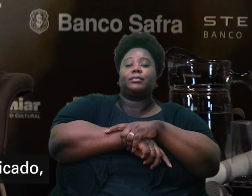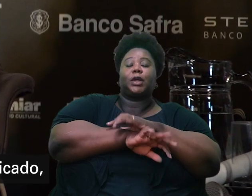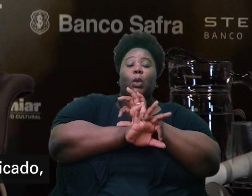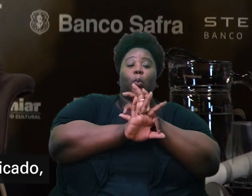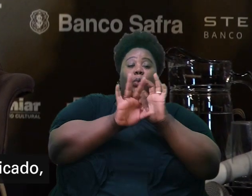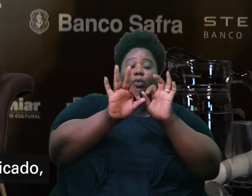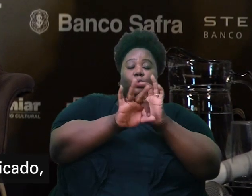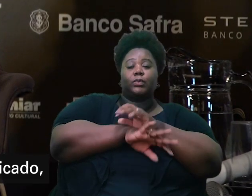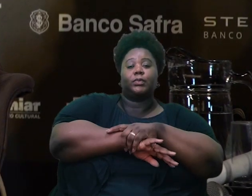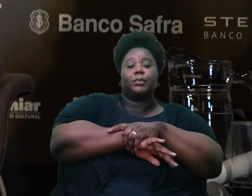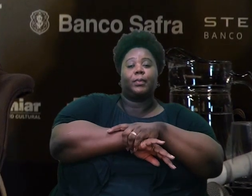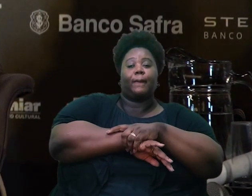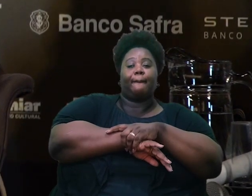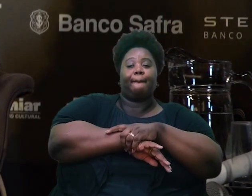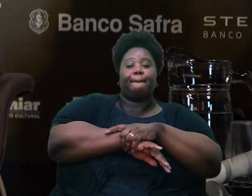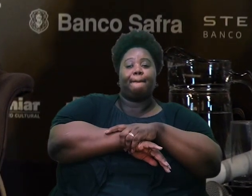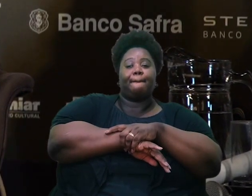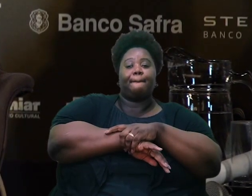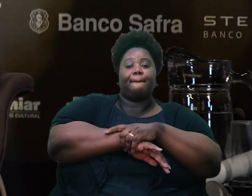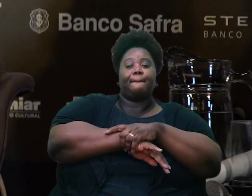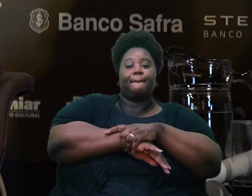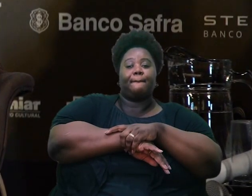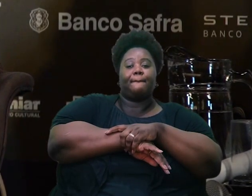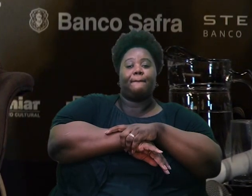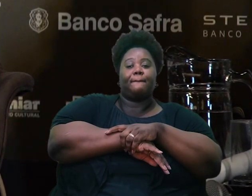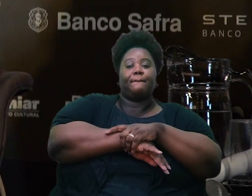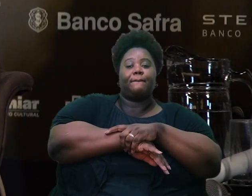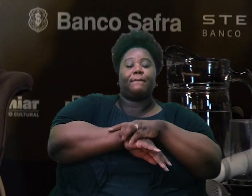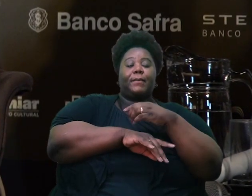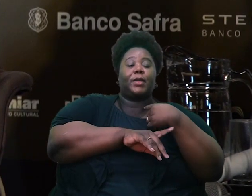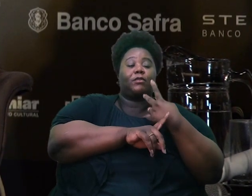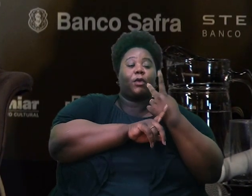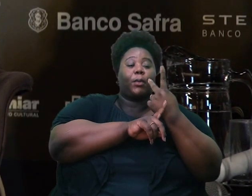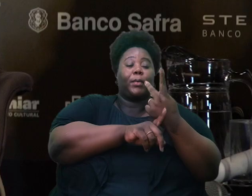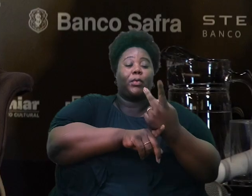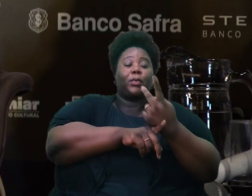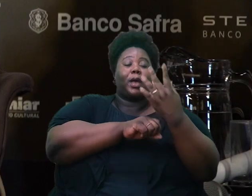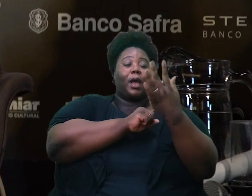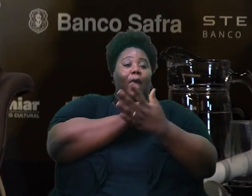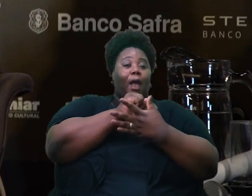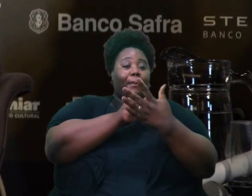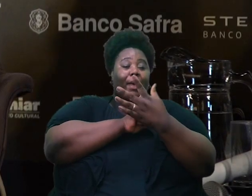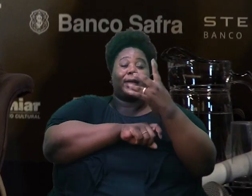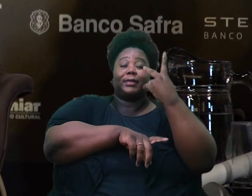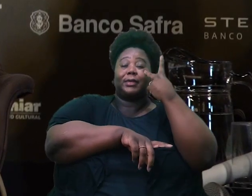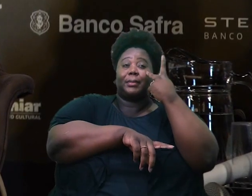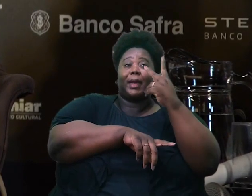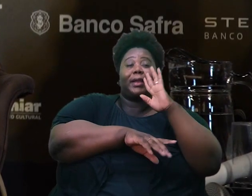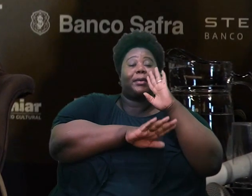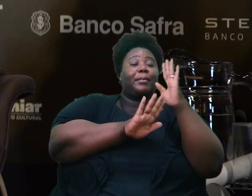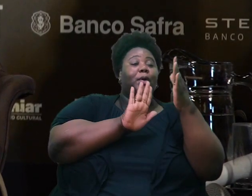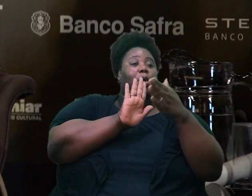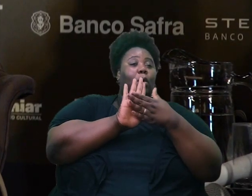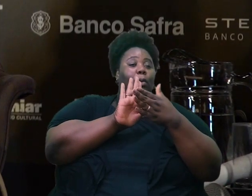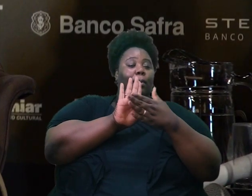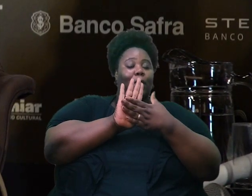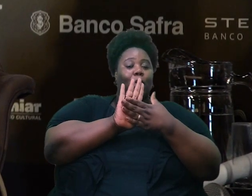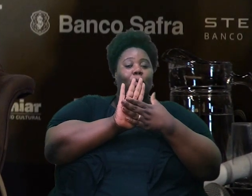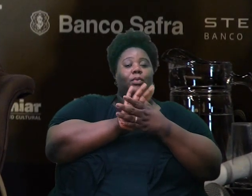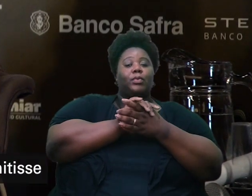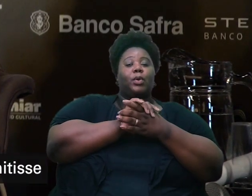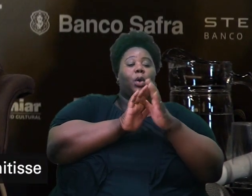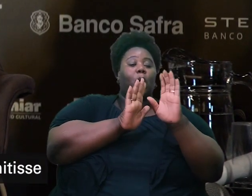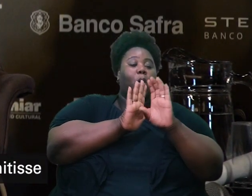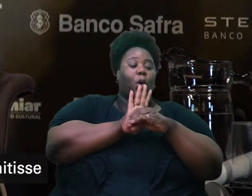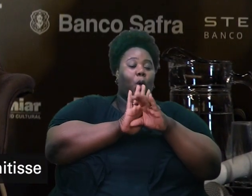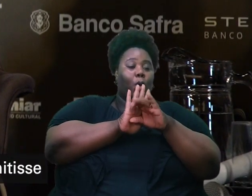sofisticado, do qual, né, eu fui buscar as bases para propor este